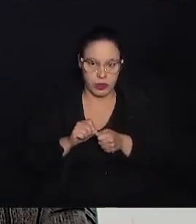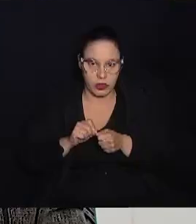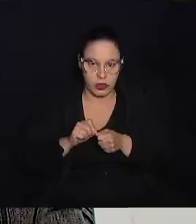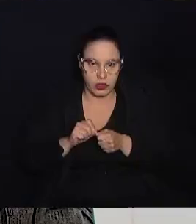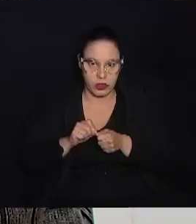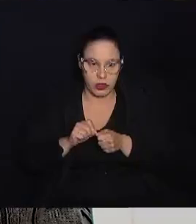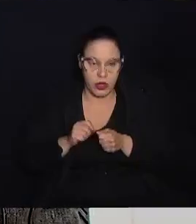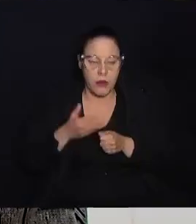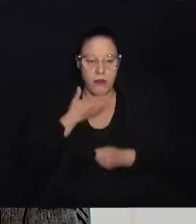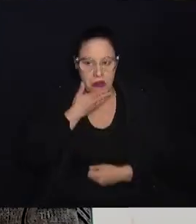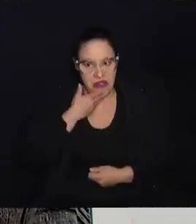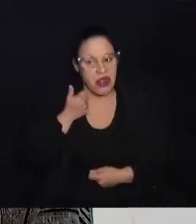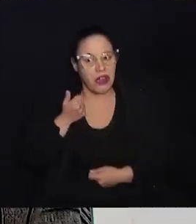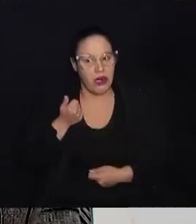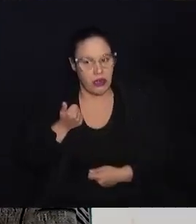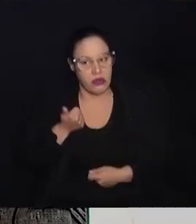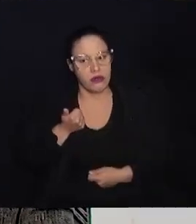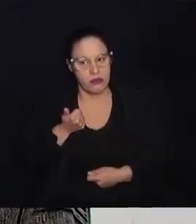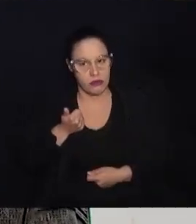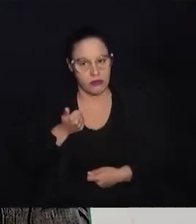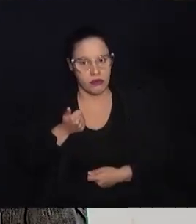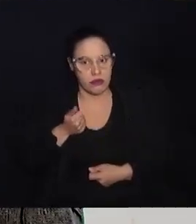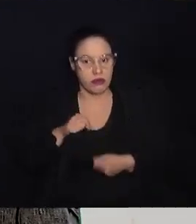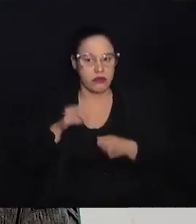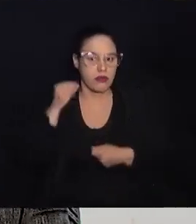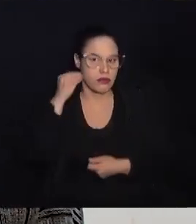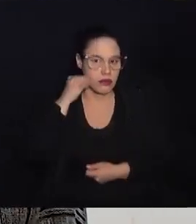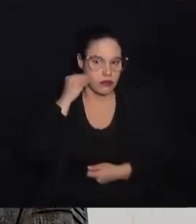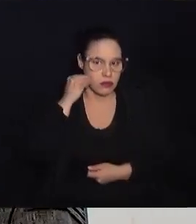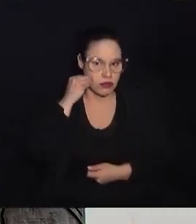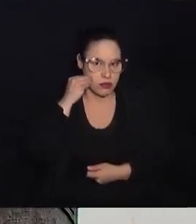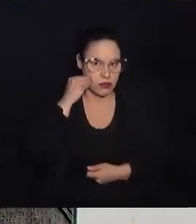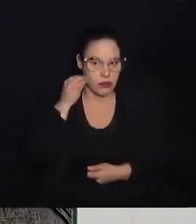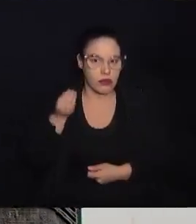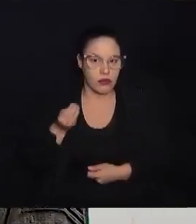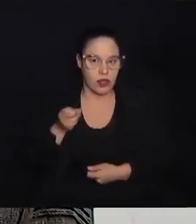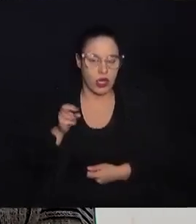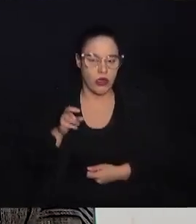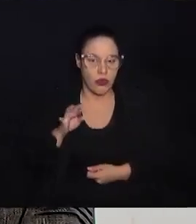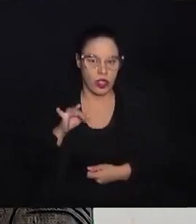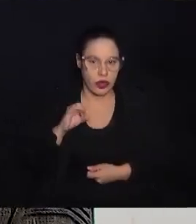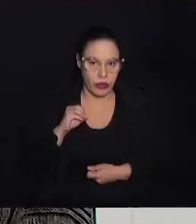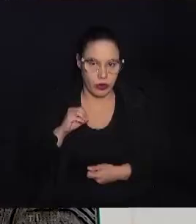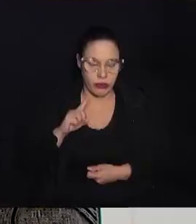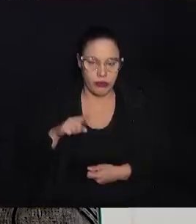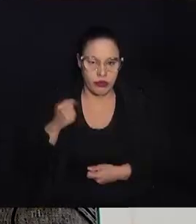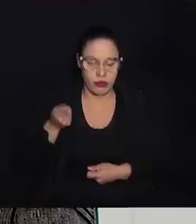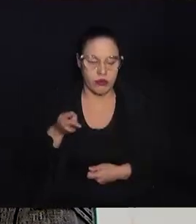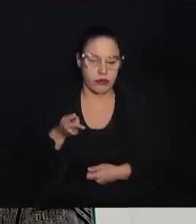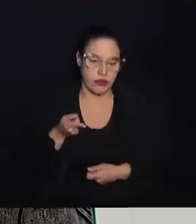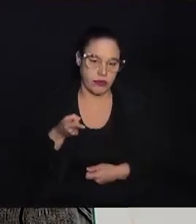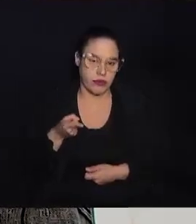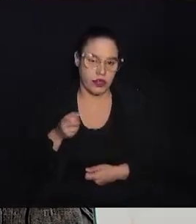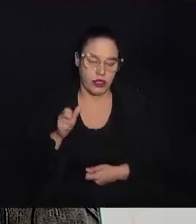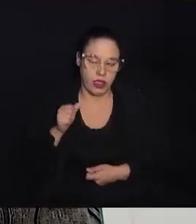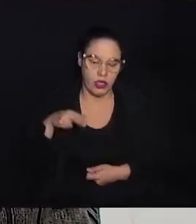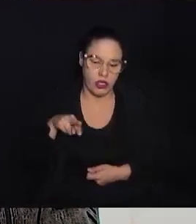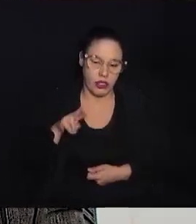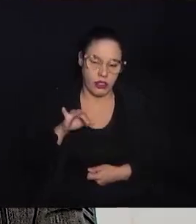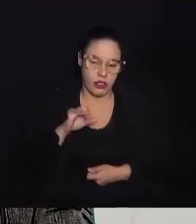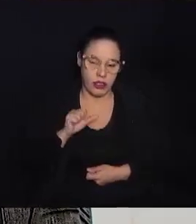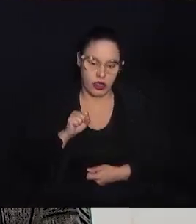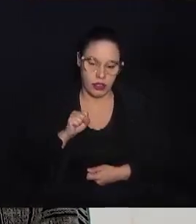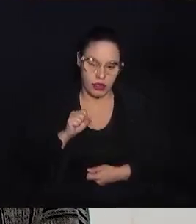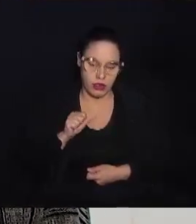eh não reformular mas melhorar a formulação temos testes em vivo em vitro para serem feitos para depois